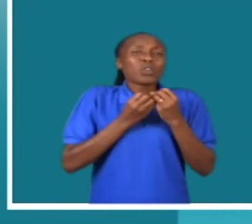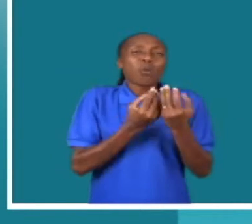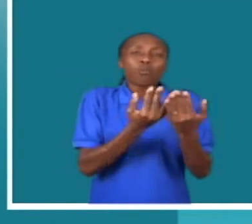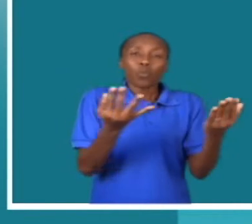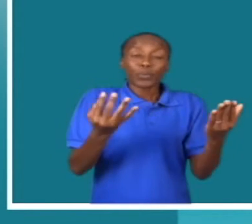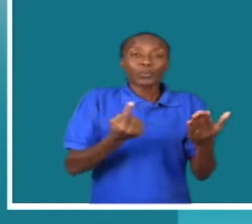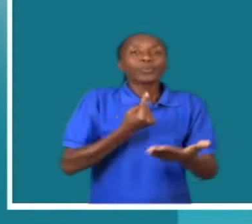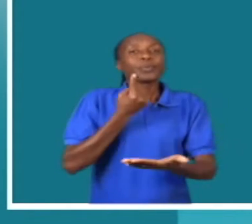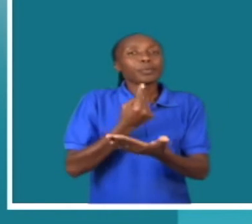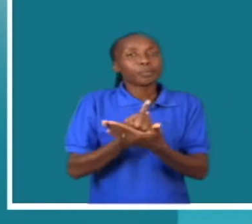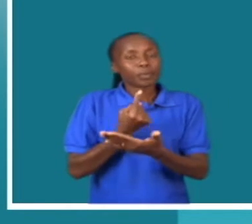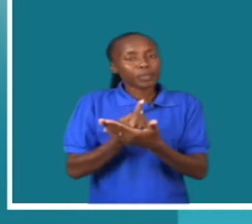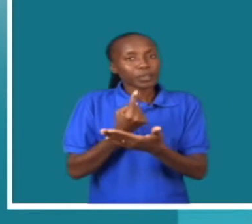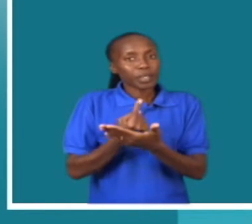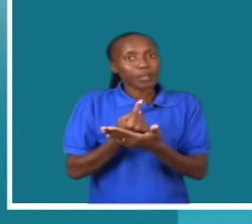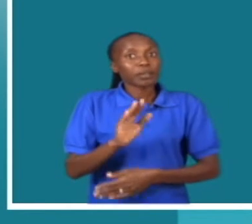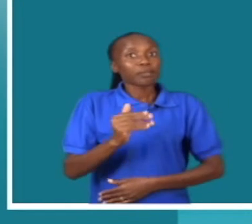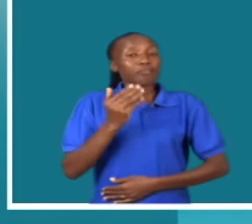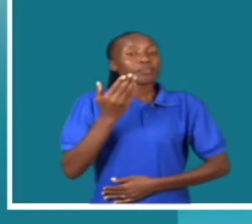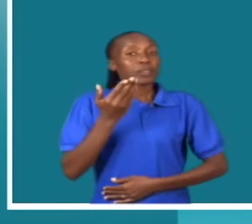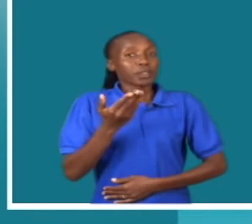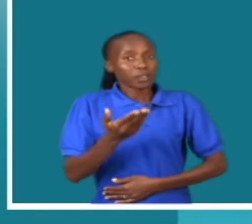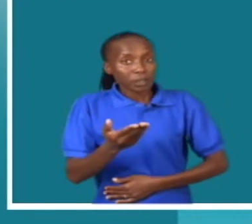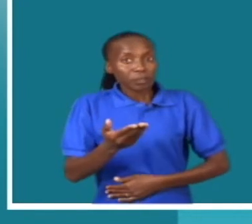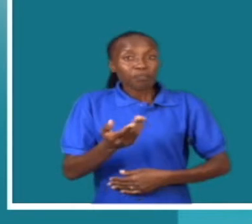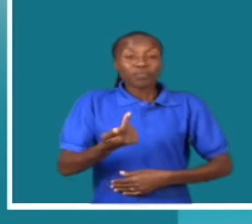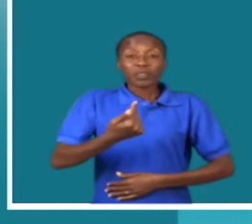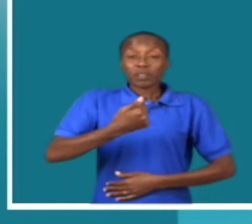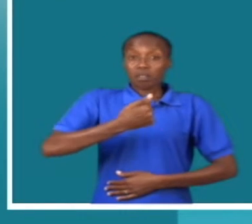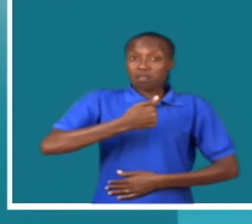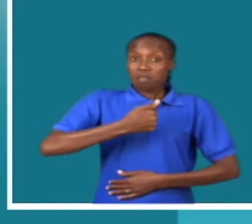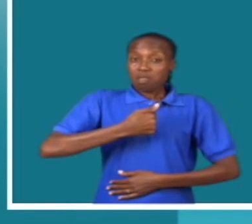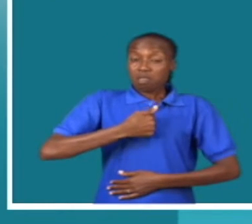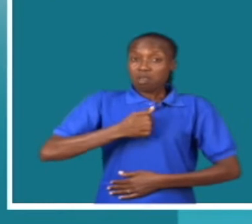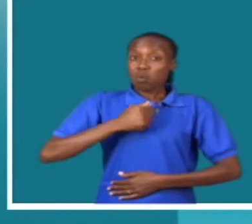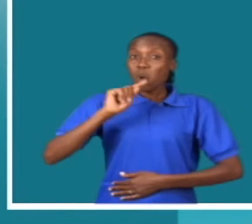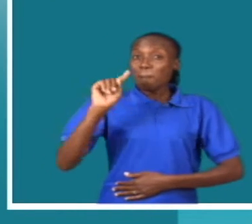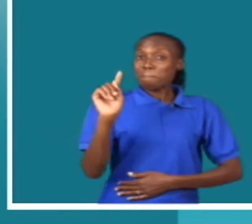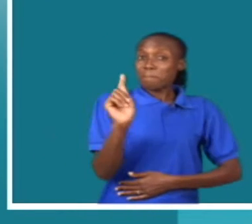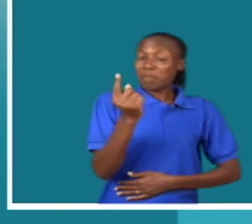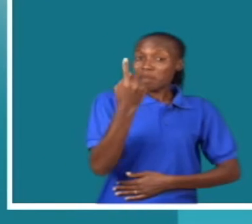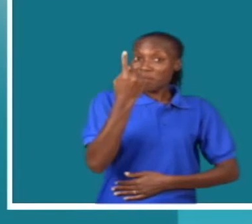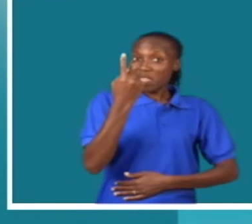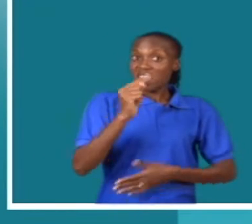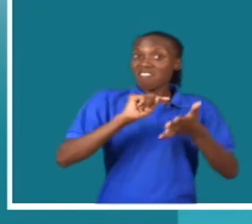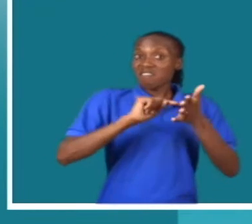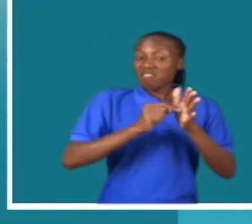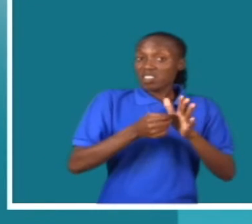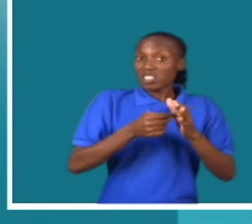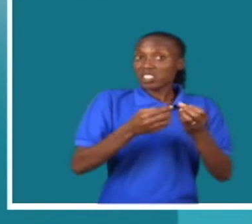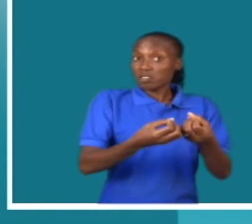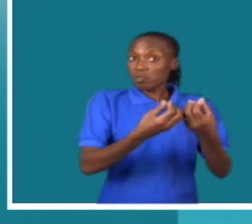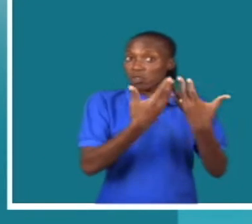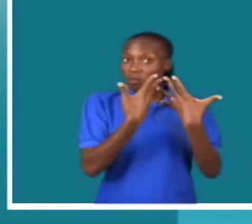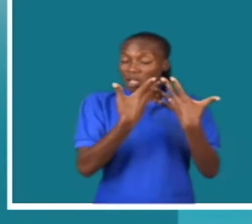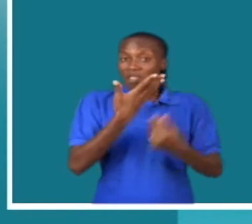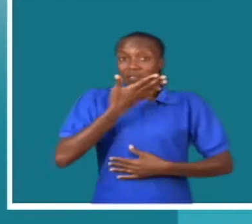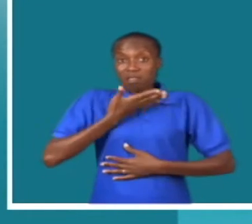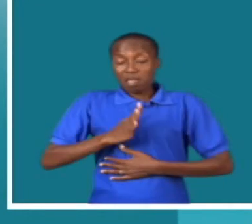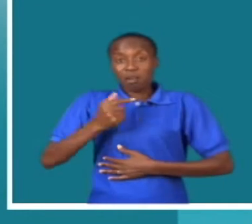São muito importantes. Daí que eu, logo a primeira, quando me disseram que